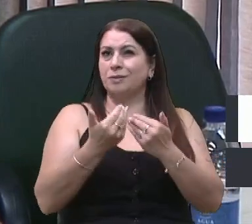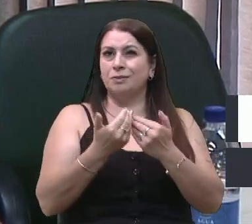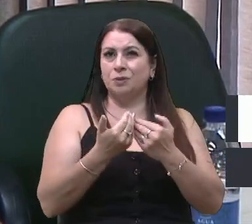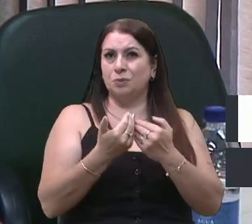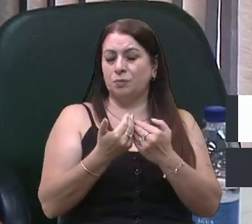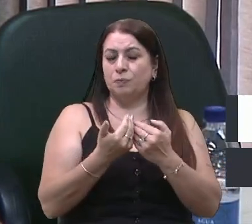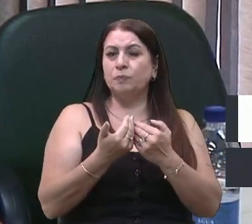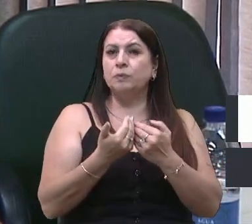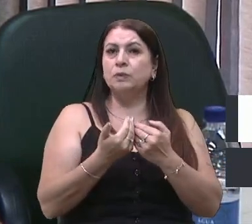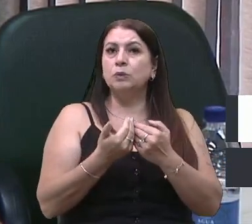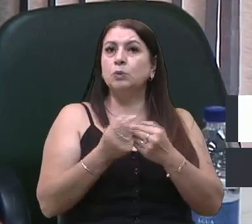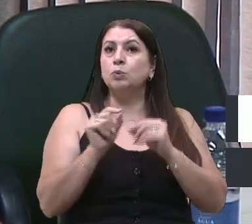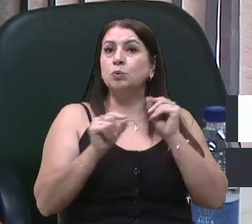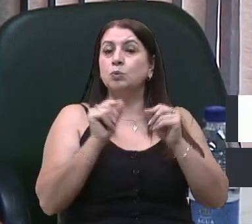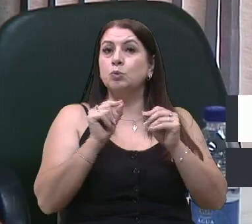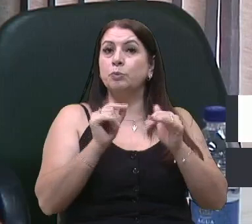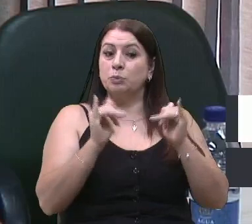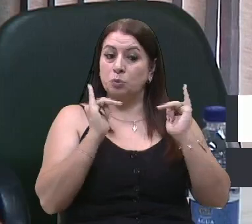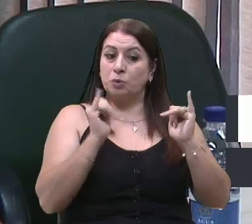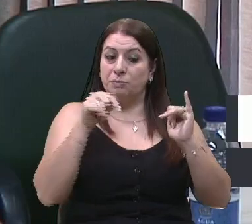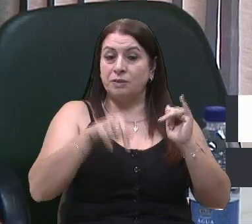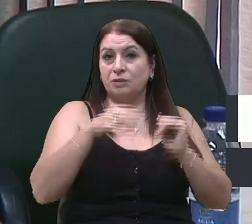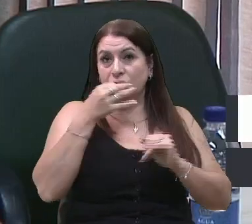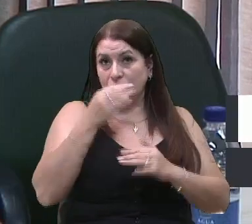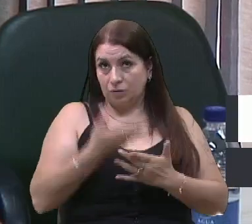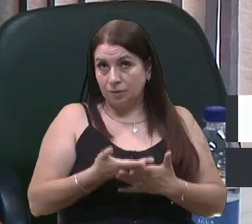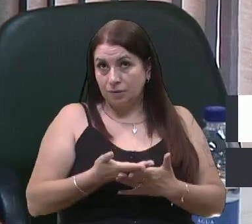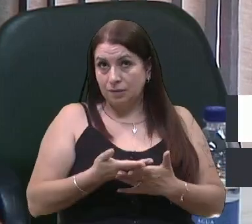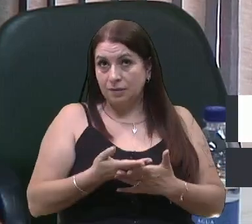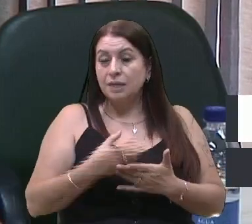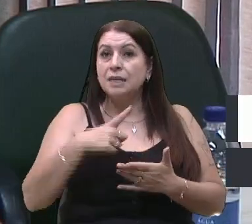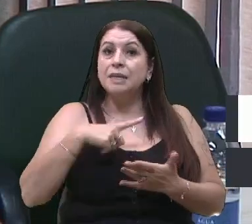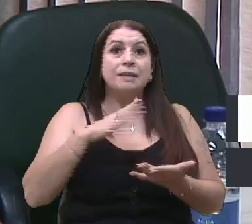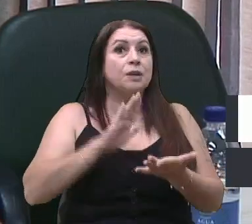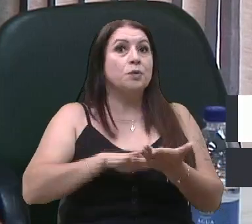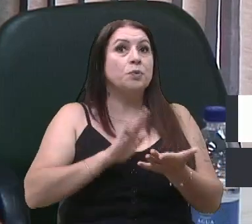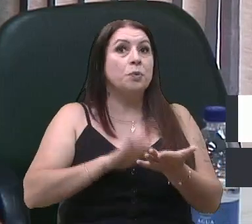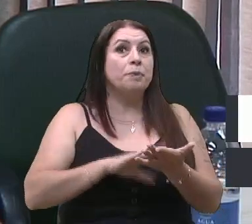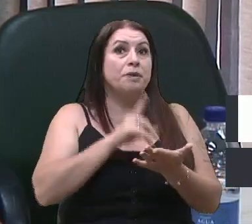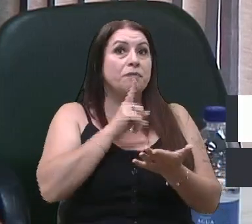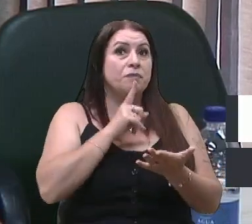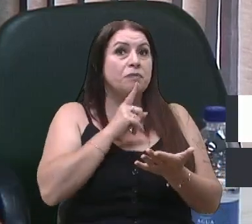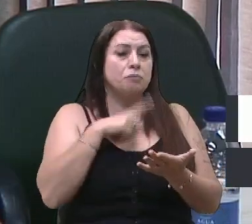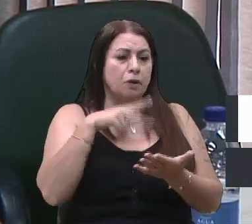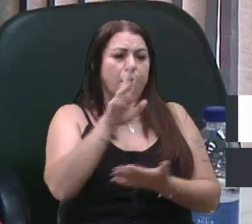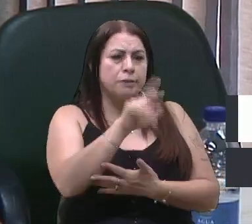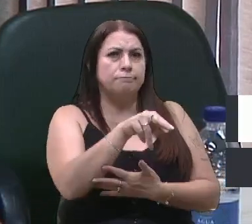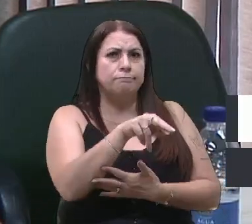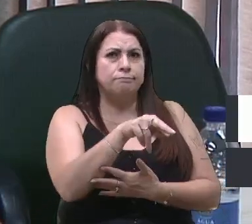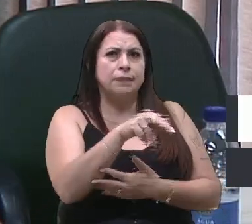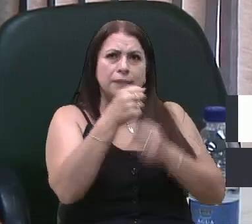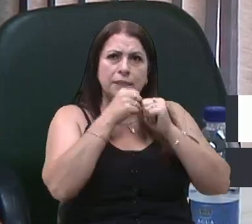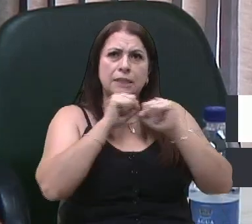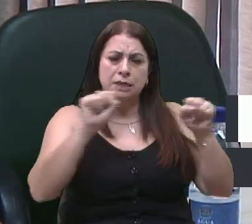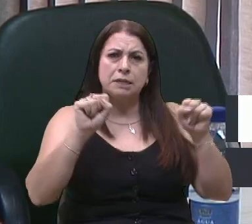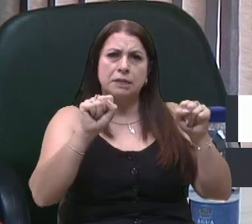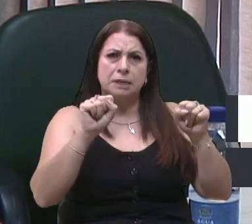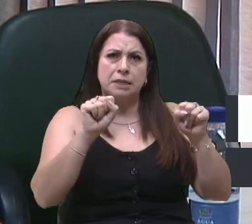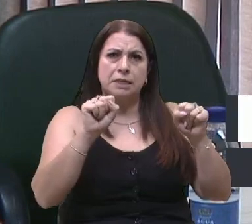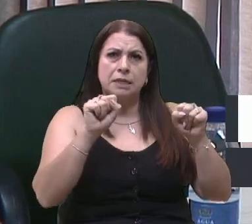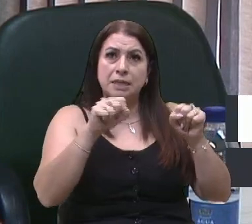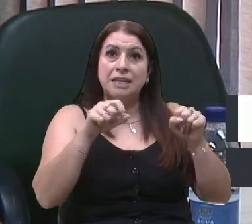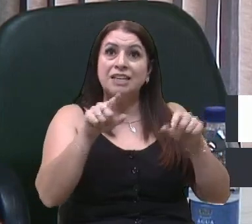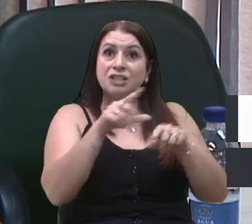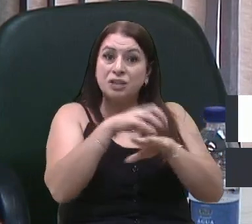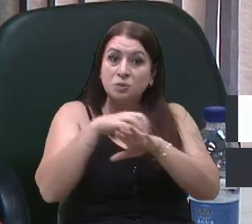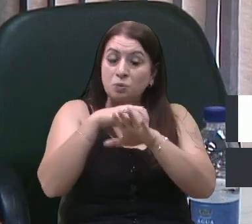relação ao transporte público de Caxias do Sul. Quem tem que cobrar, vereador Meneguzzi, o senhor tem toda a razão. A Secretaria de Transporte tem que cobrar e muito